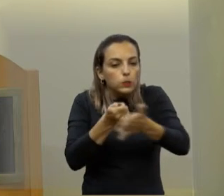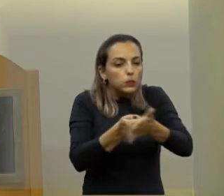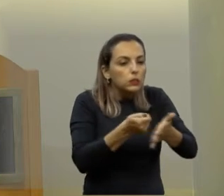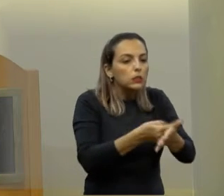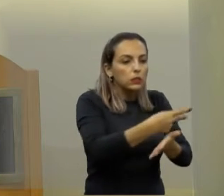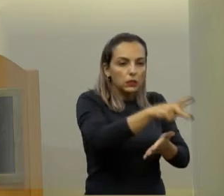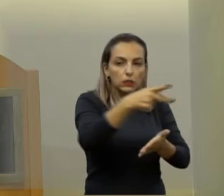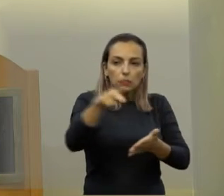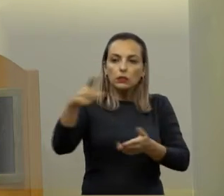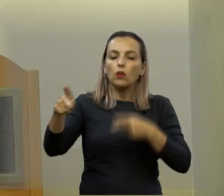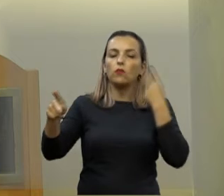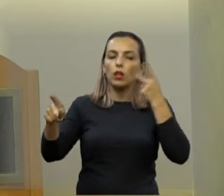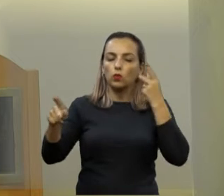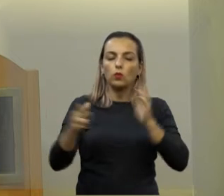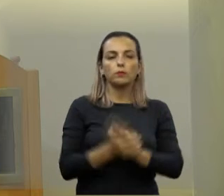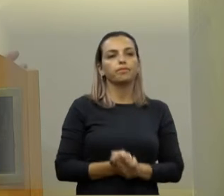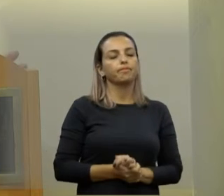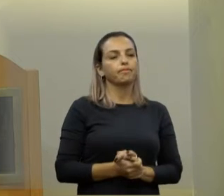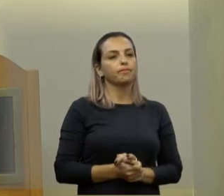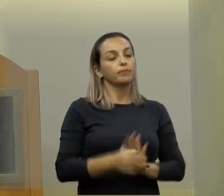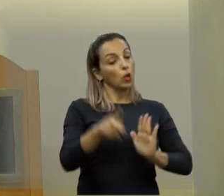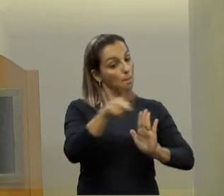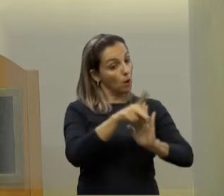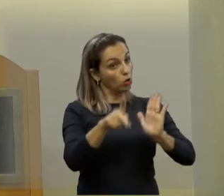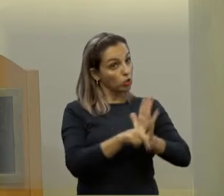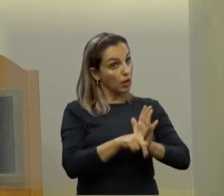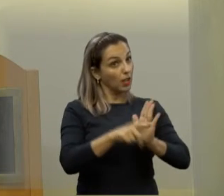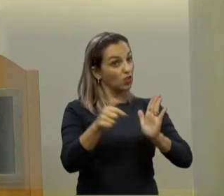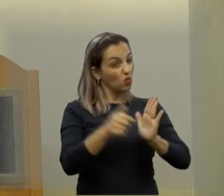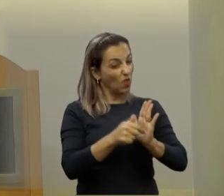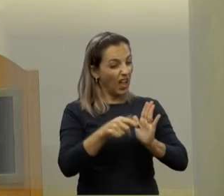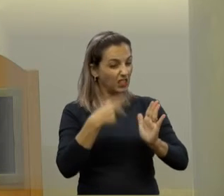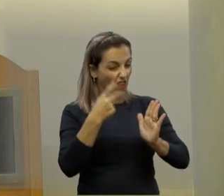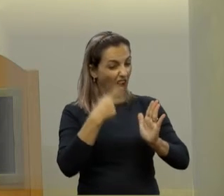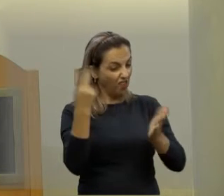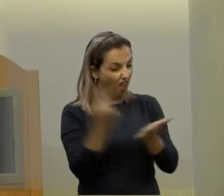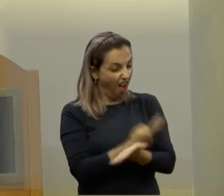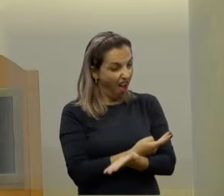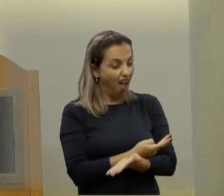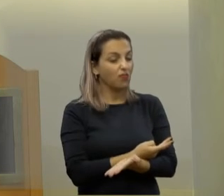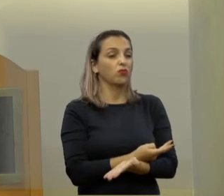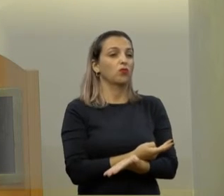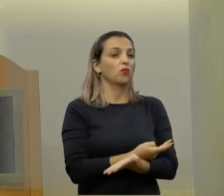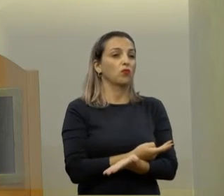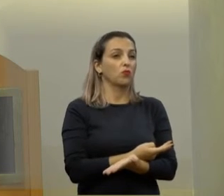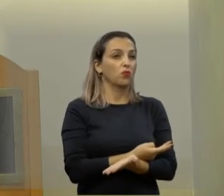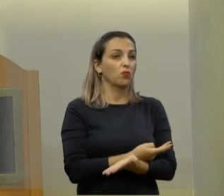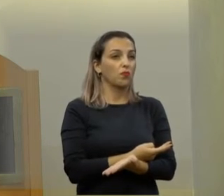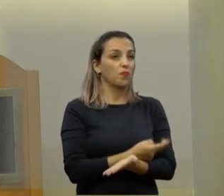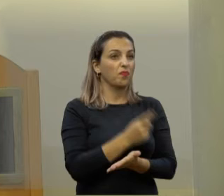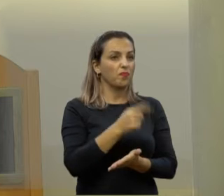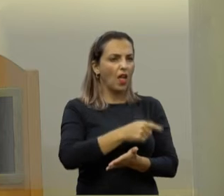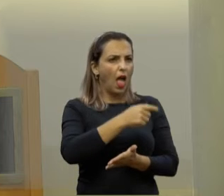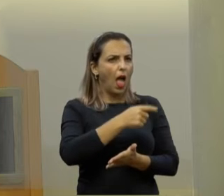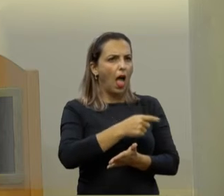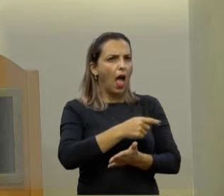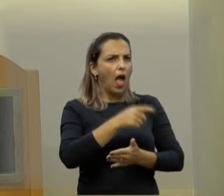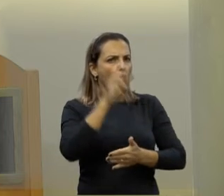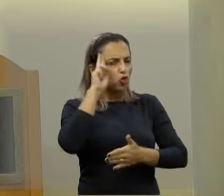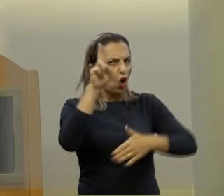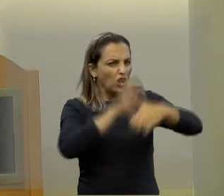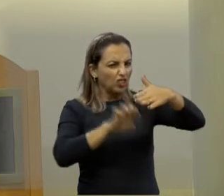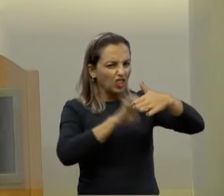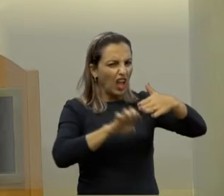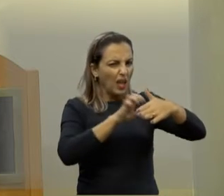vereadores o projeto foi falado que equivocado vai espantar investidores presentes